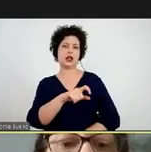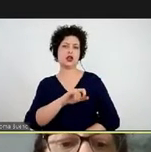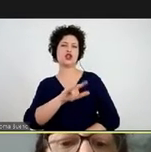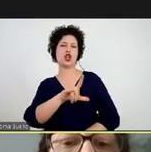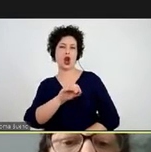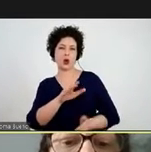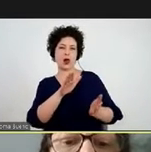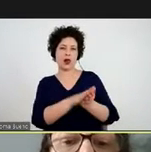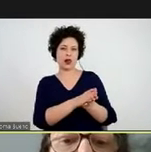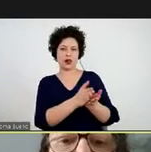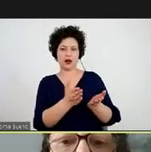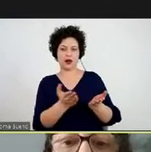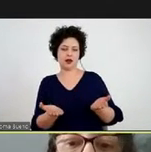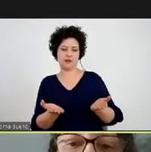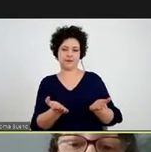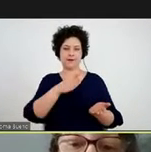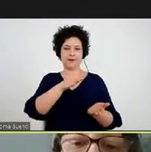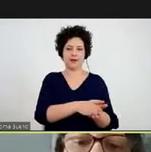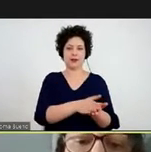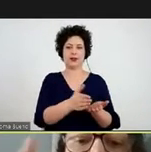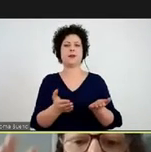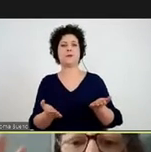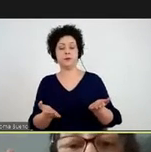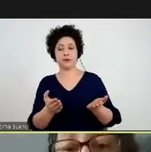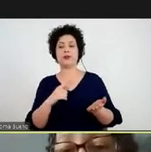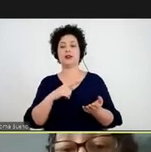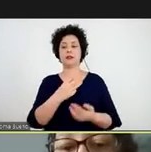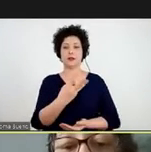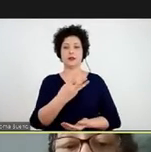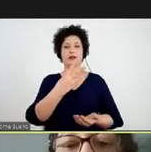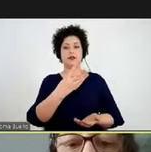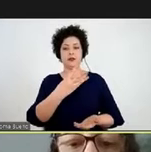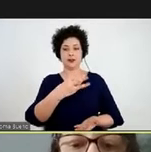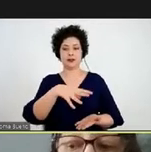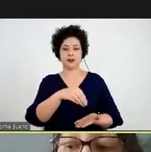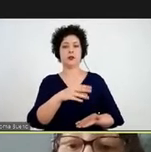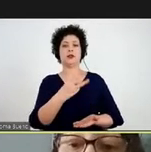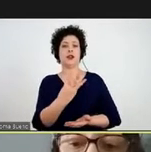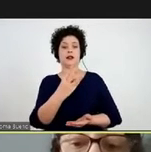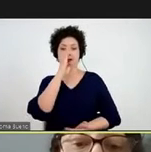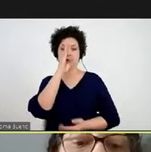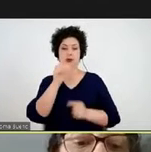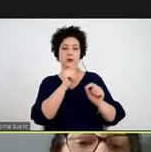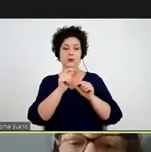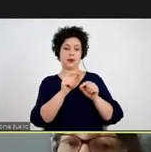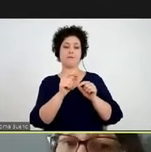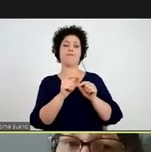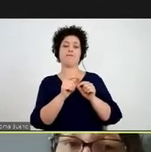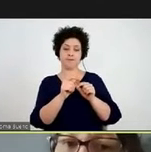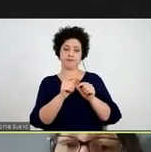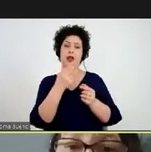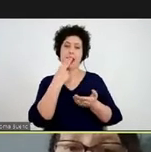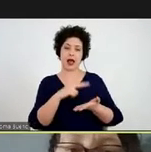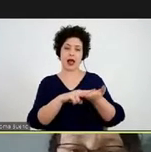fotocópia. Então, a obra apresenta aparentemente, três grandes cartelas de selo, de